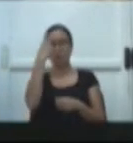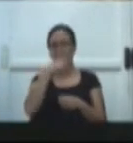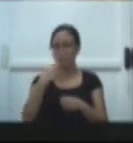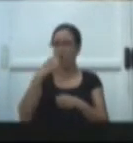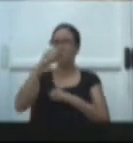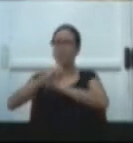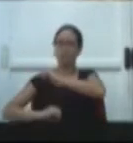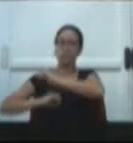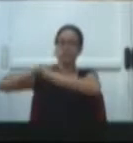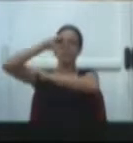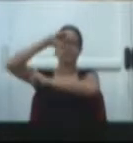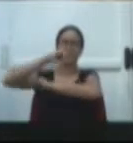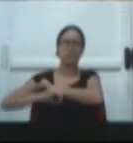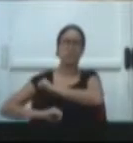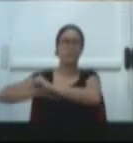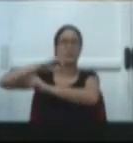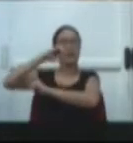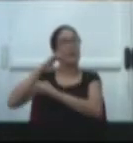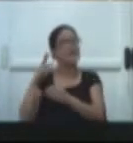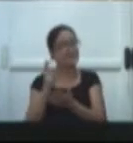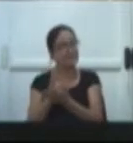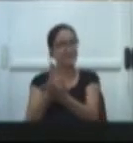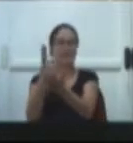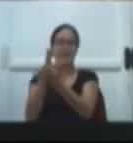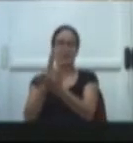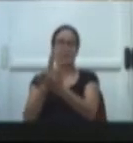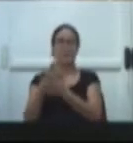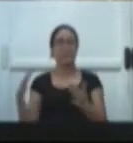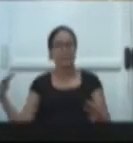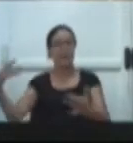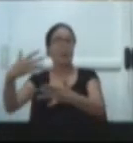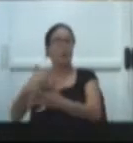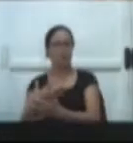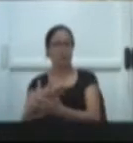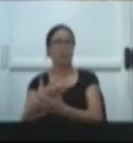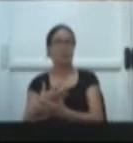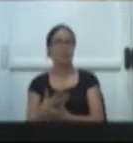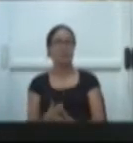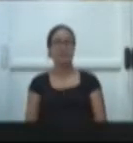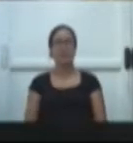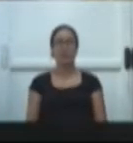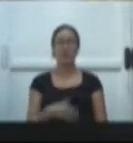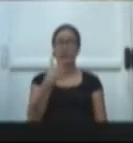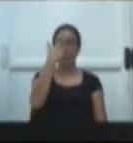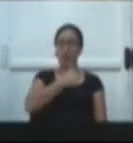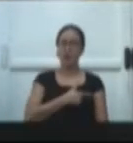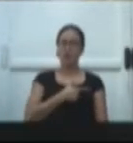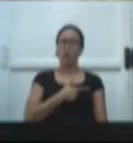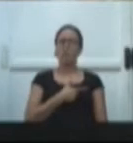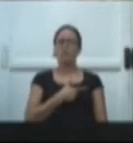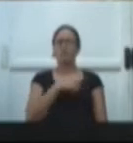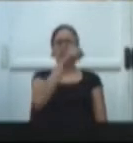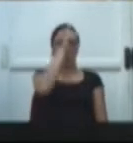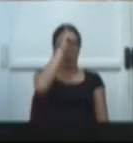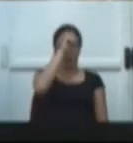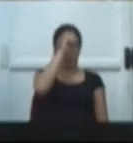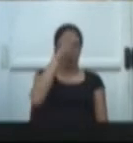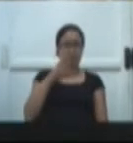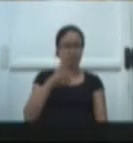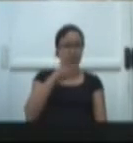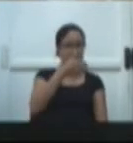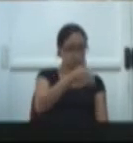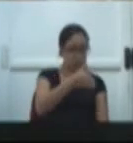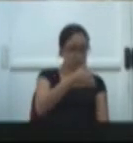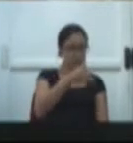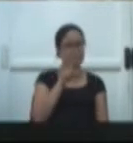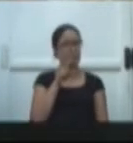desempenho. Cheguei lá no hospital, vi que até cachorro está entrando lá dentro, viu? Cheguei a presenciar dois cachorros